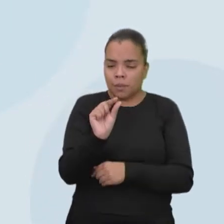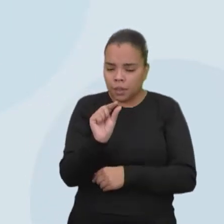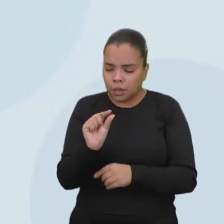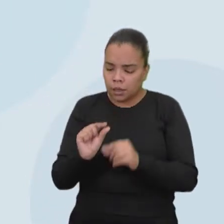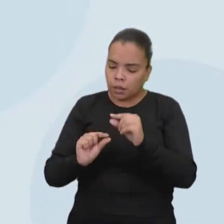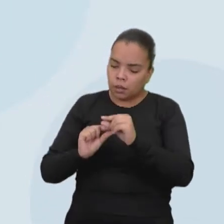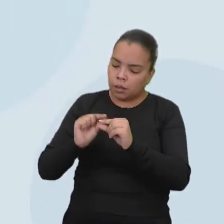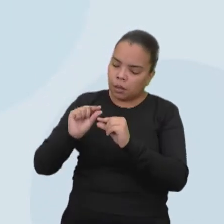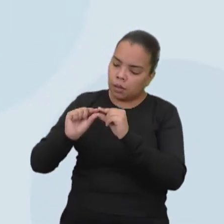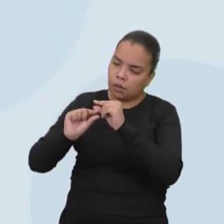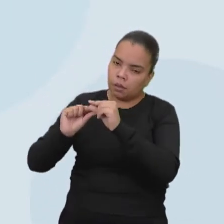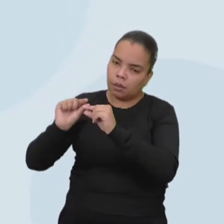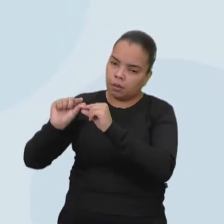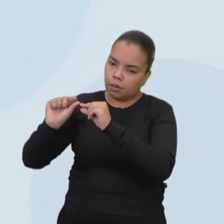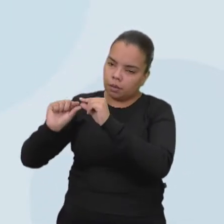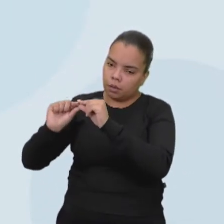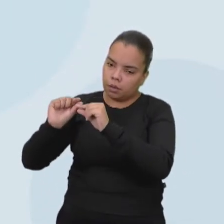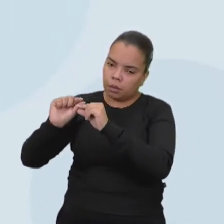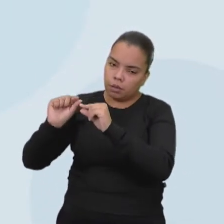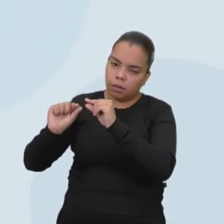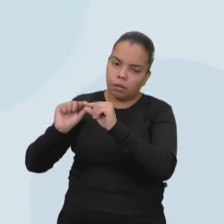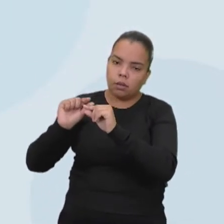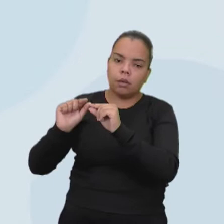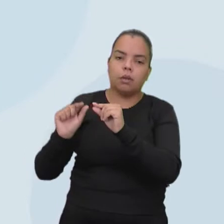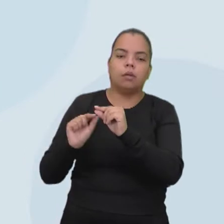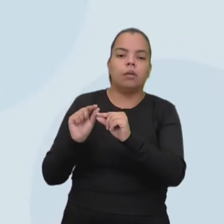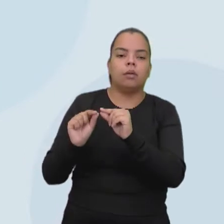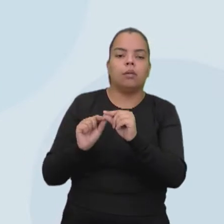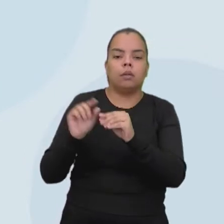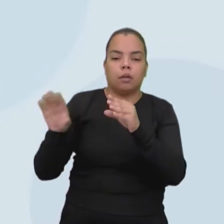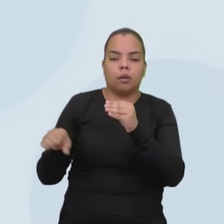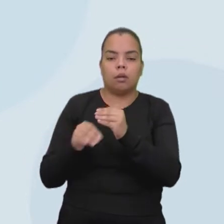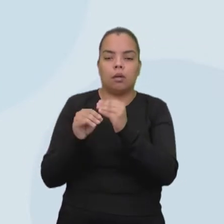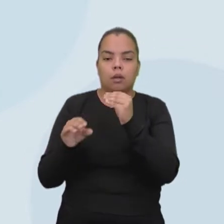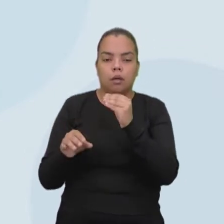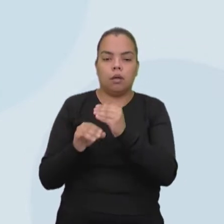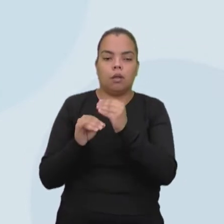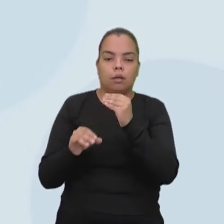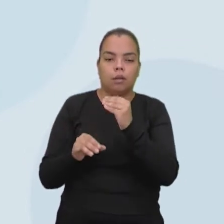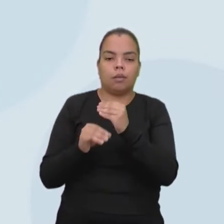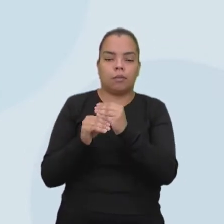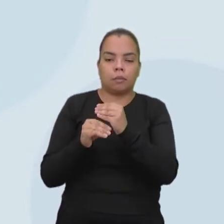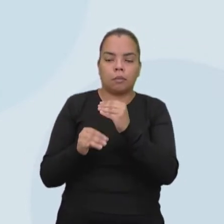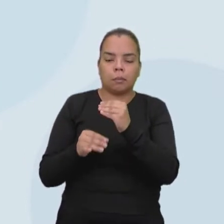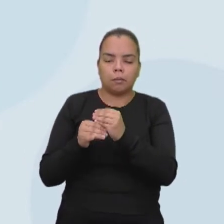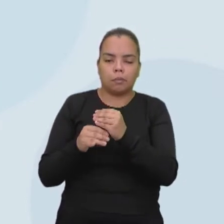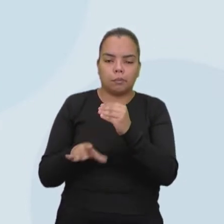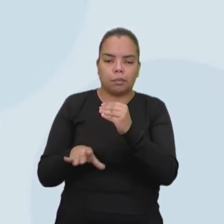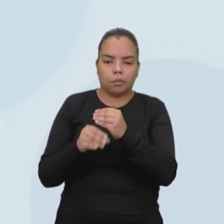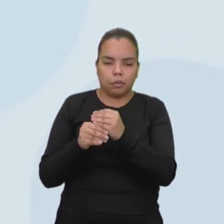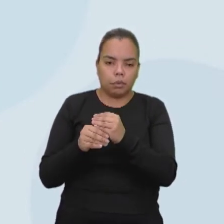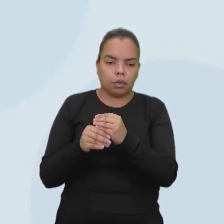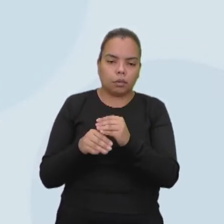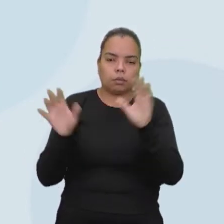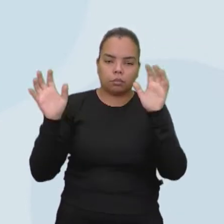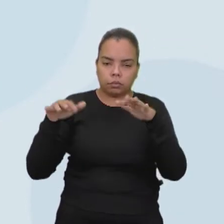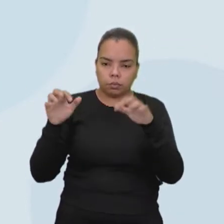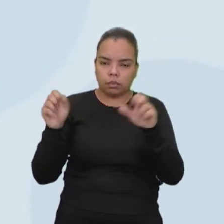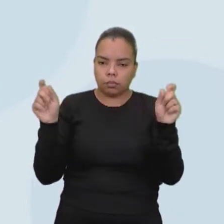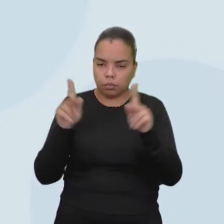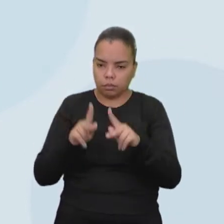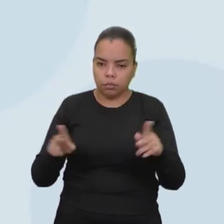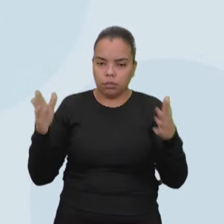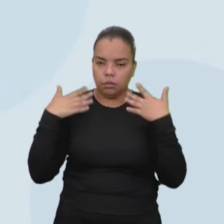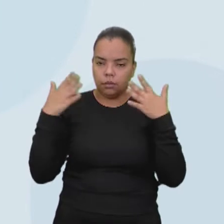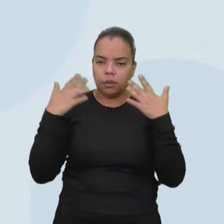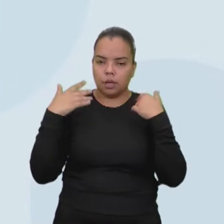principalmente quartzo e silicatos, constituem os sedimentos e surgem por efeito da erosão. Chuva, vento,